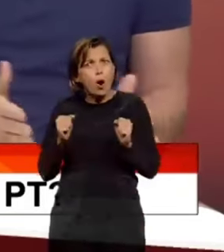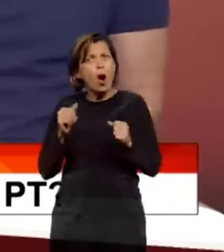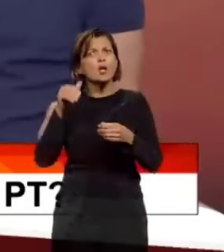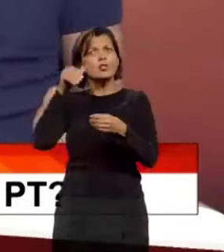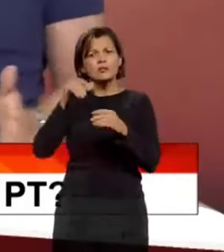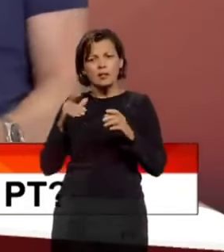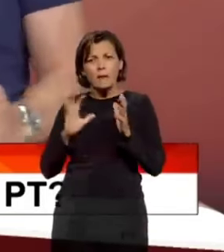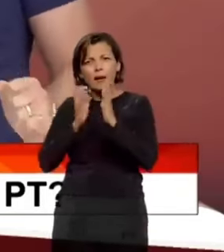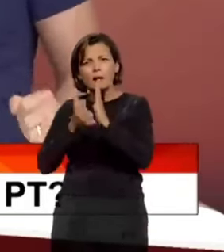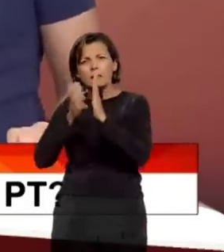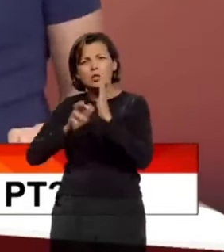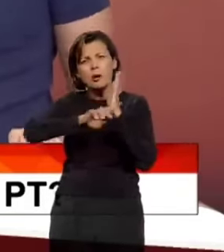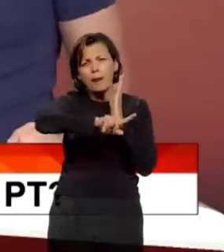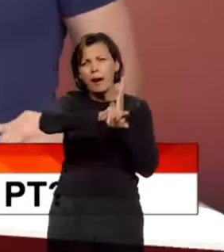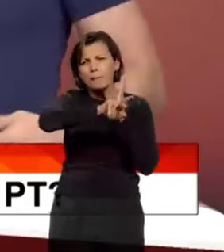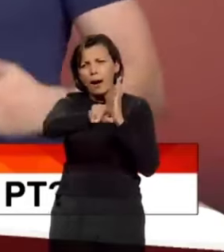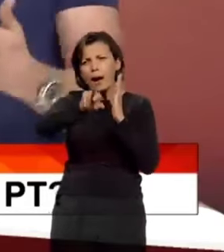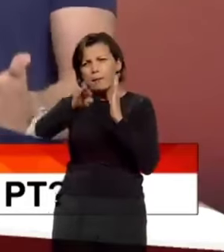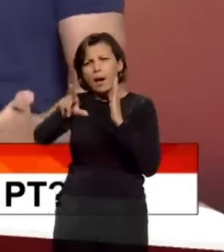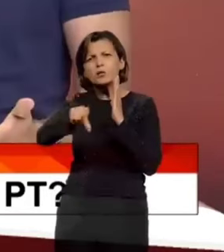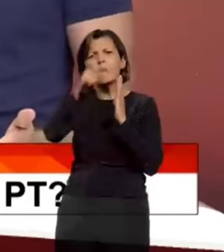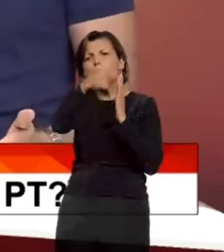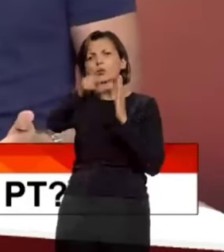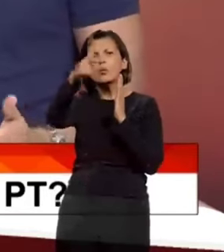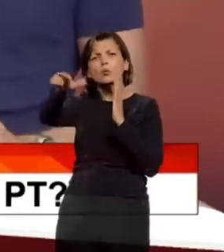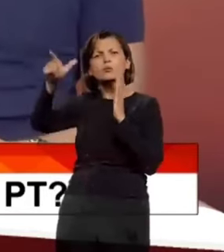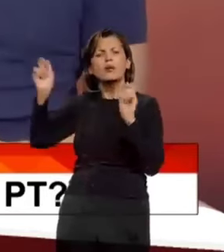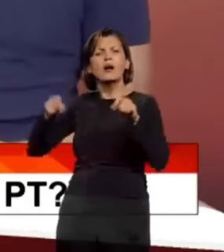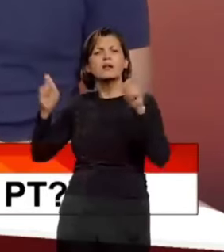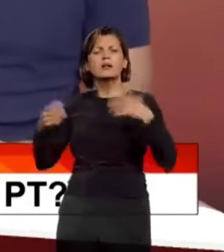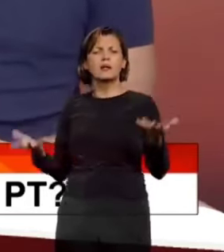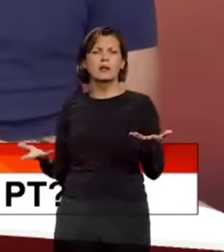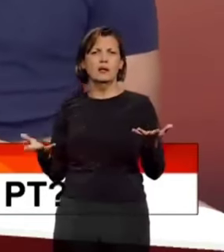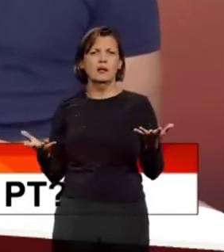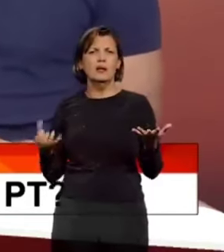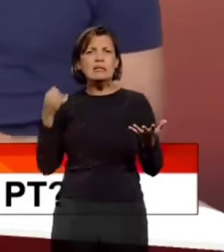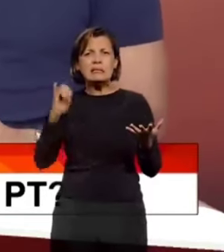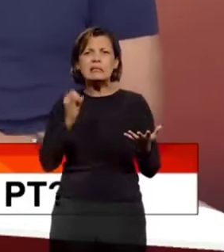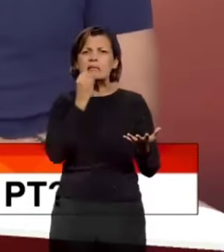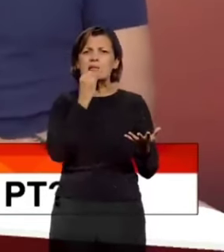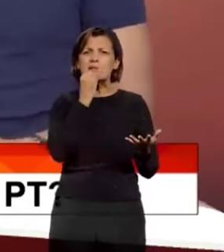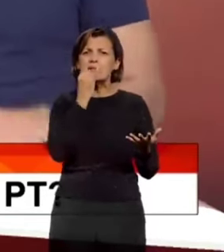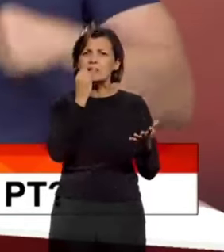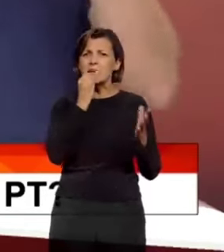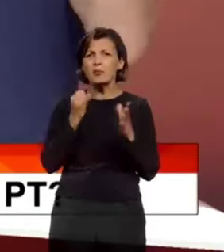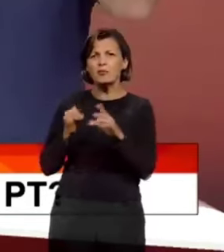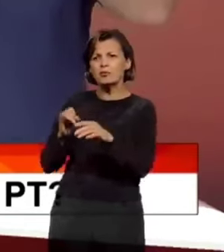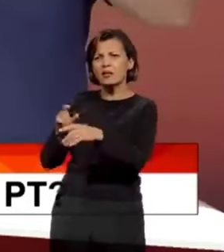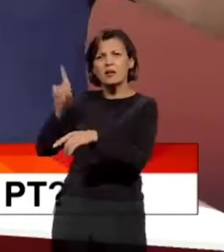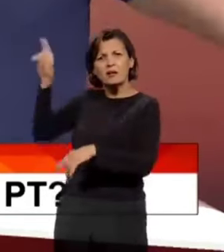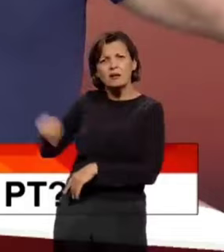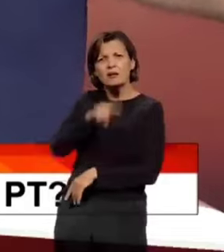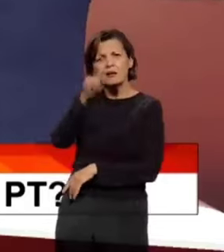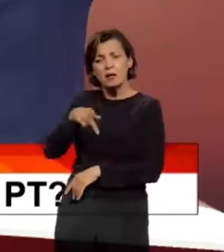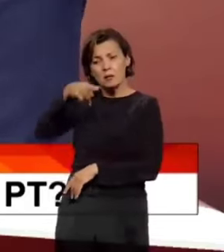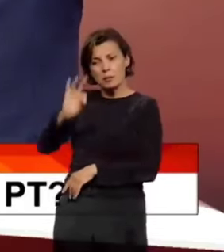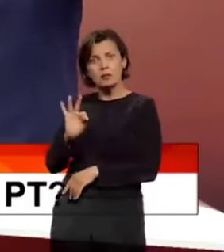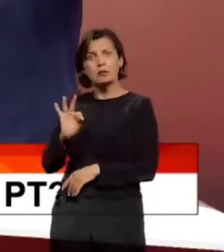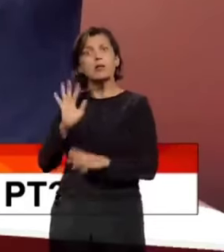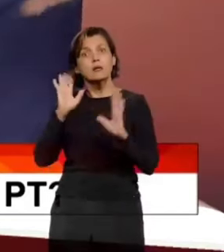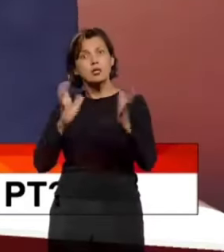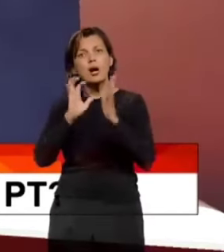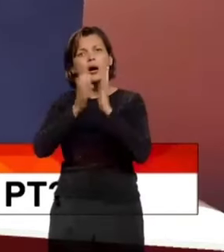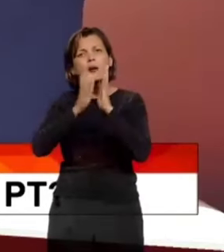põe um partido de cada vez para governar esse país se a gente fizer ir de verdade tá que que vai acontecer o PT vai voltar a governar o país aqui 120 anos aí